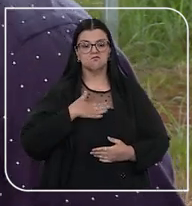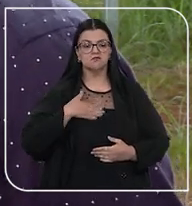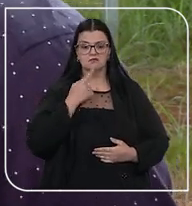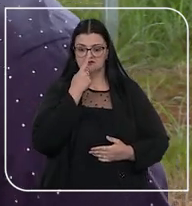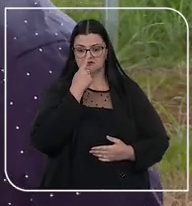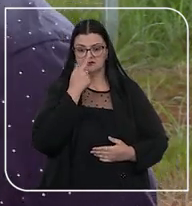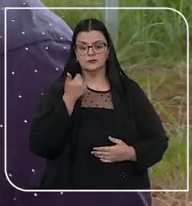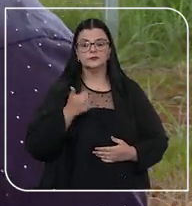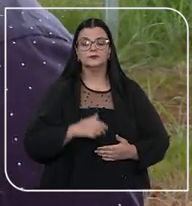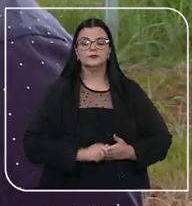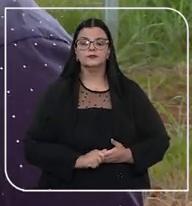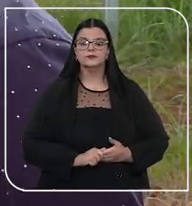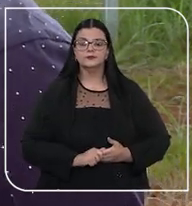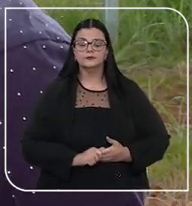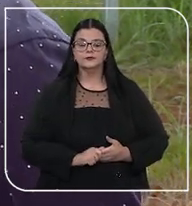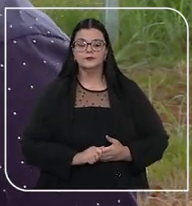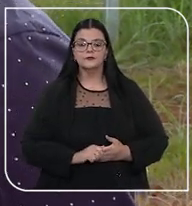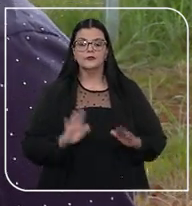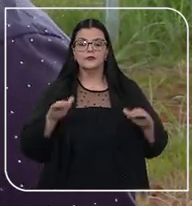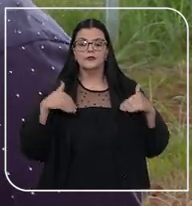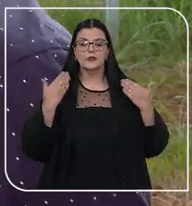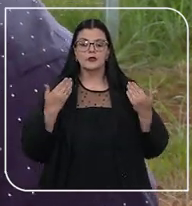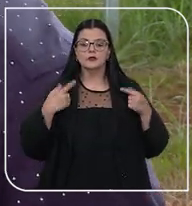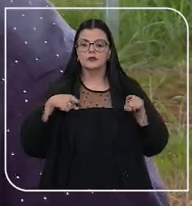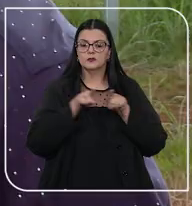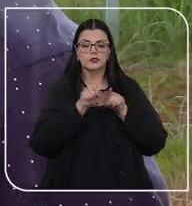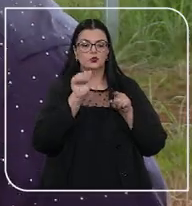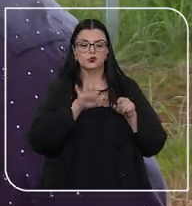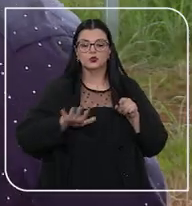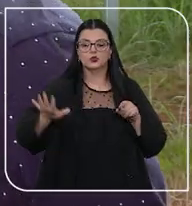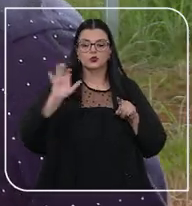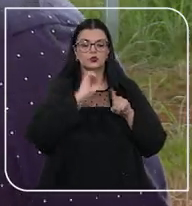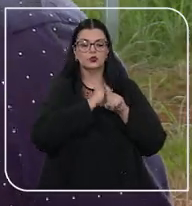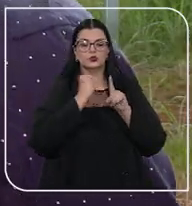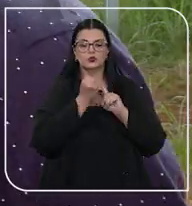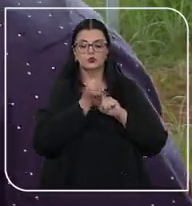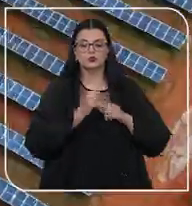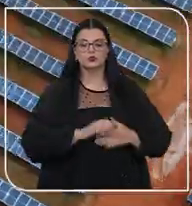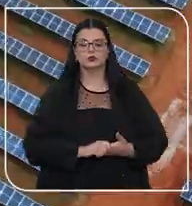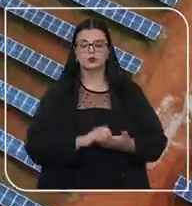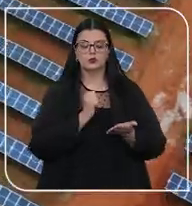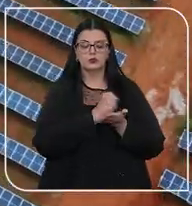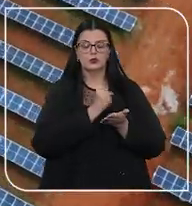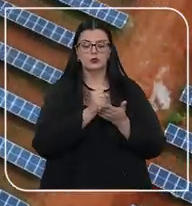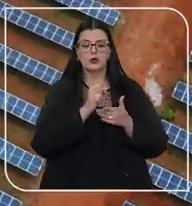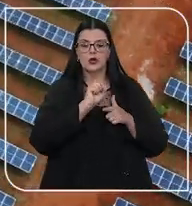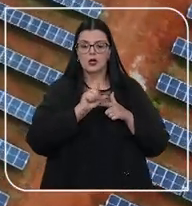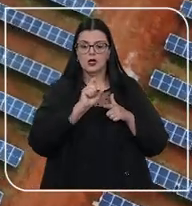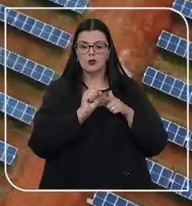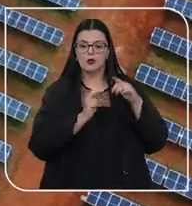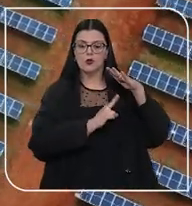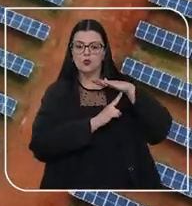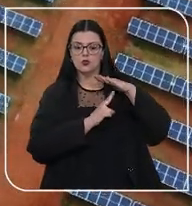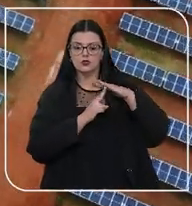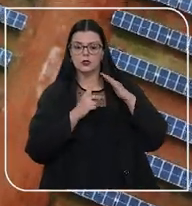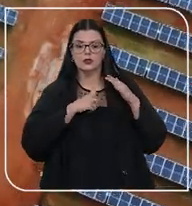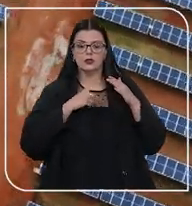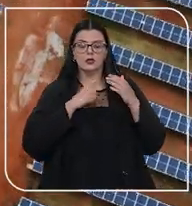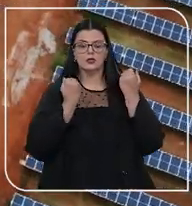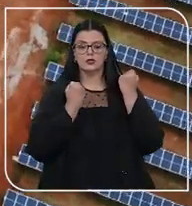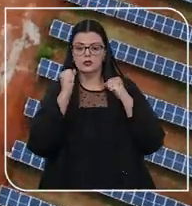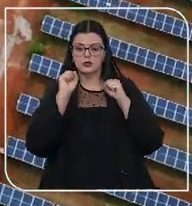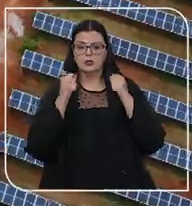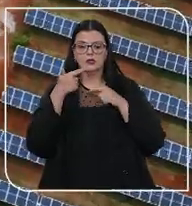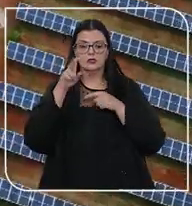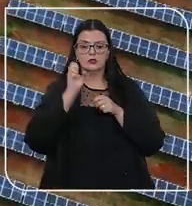extremamente satisfatório, né? Penso que não só para o órgão em si, como para toda a sociedade. O contrato de aluguel da usina tem validade de